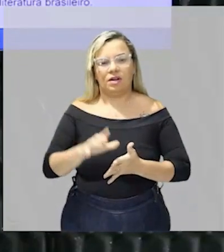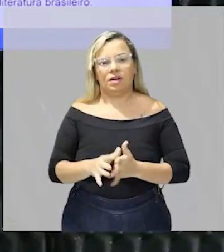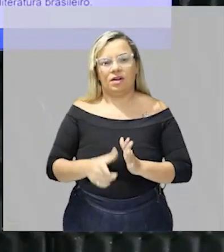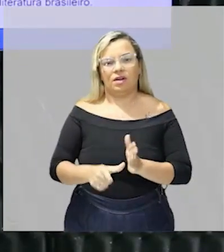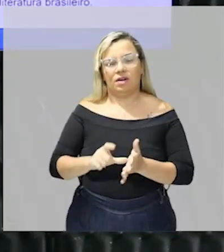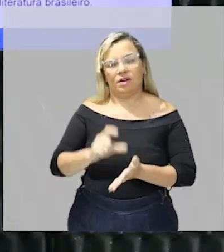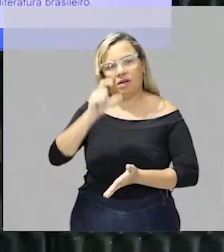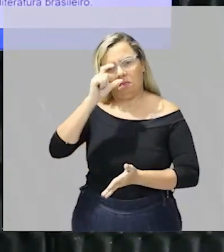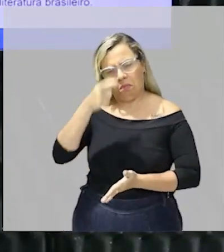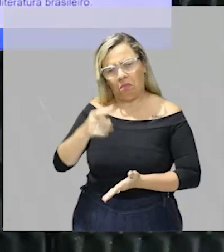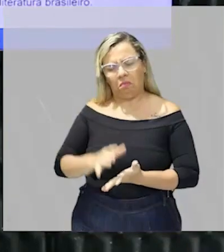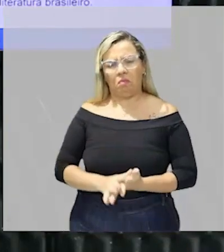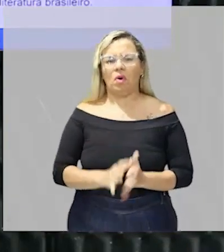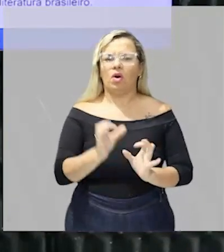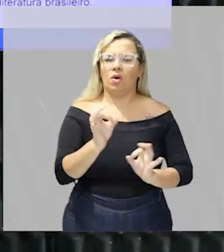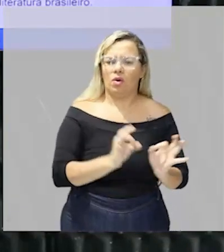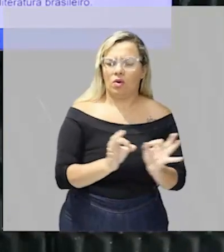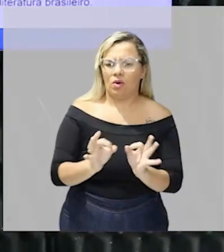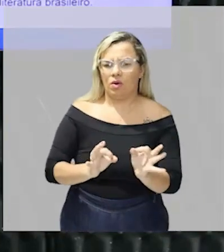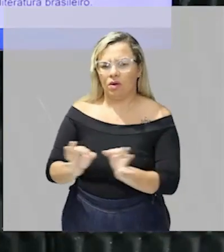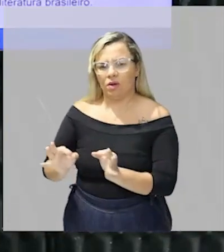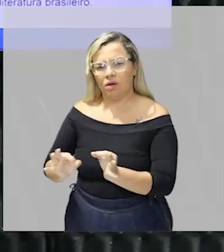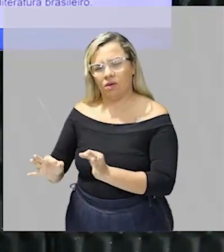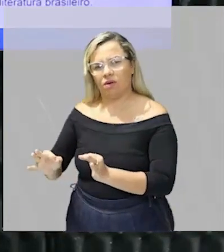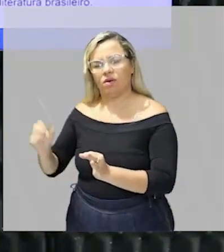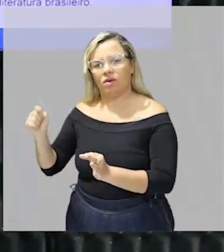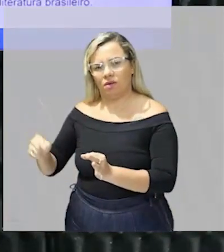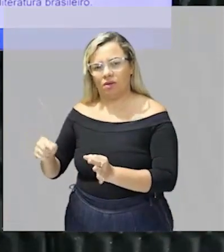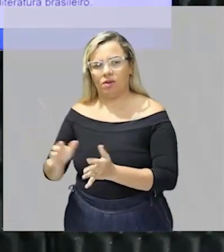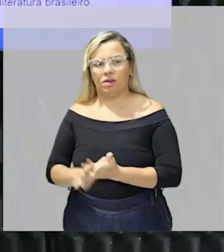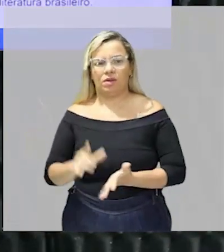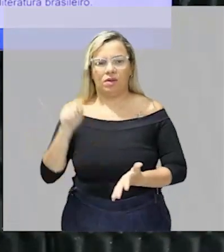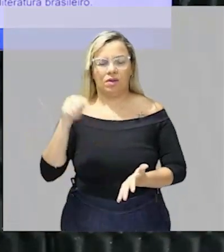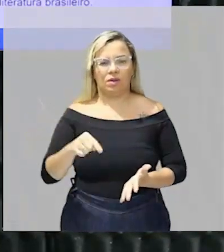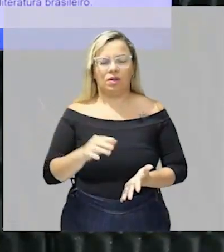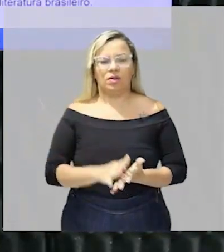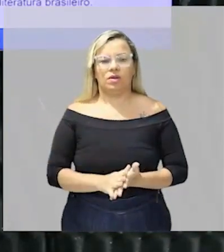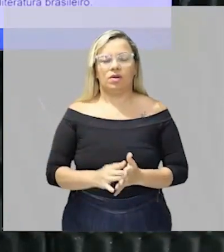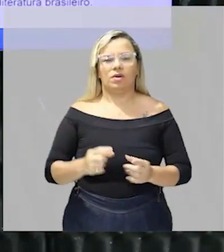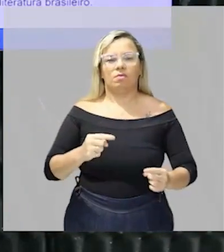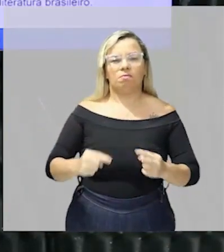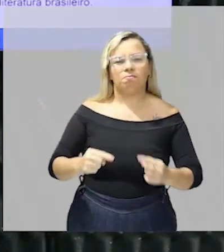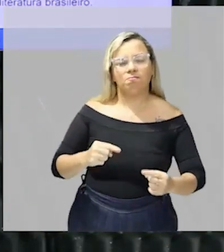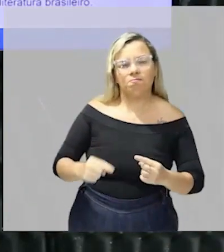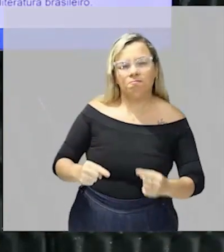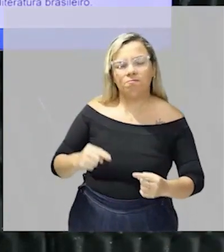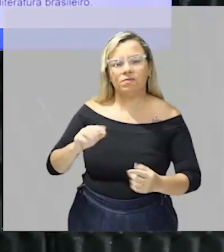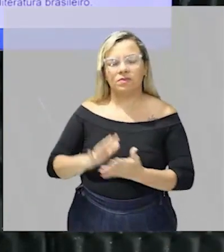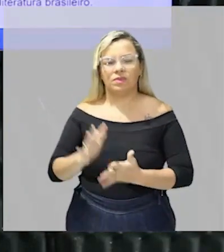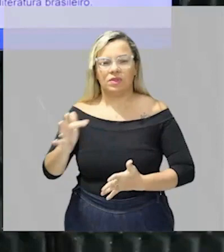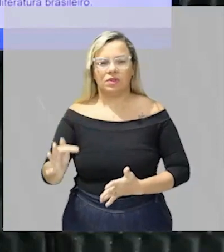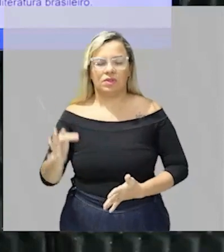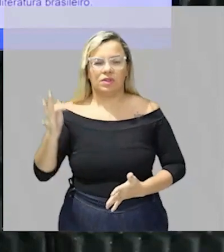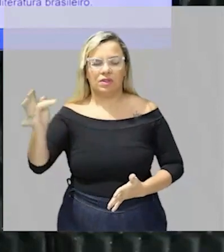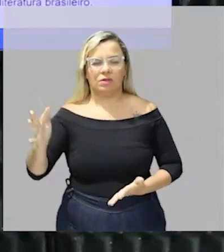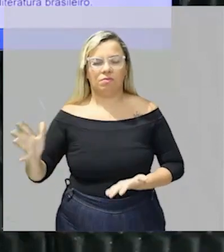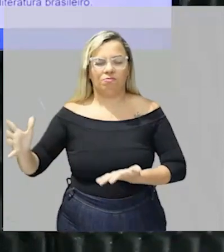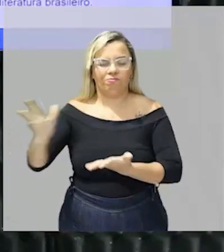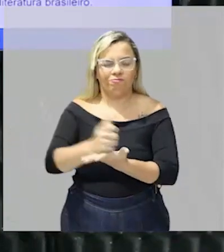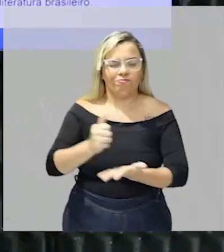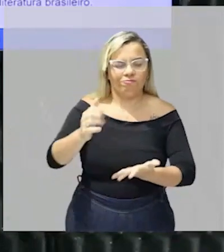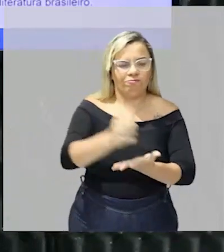civilizada. Nós vamos discutir a parte da América pré-colombiana civilizada, que futuramente vai ser